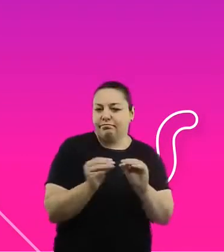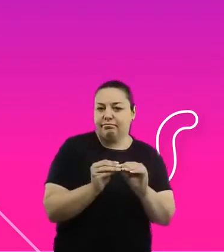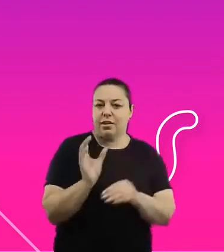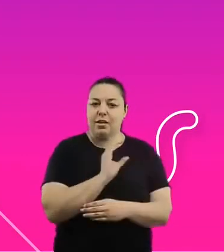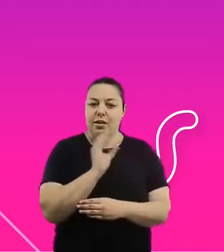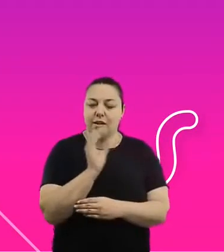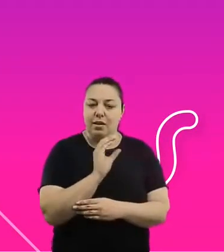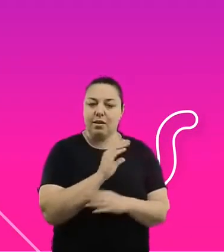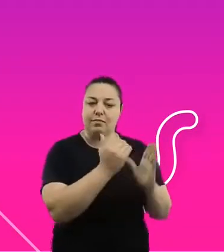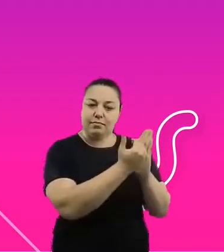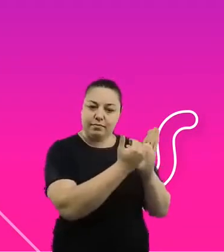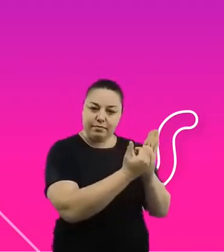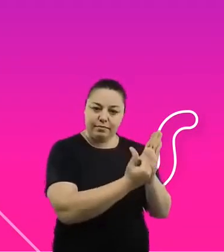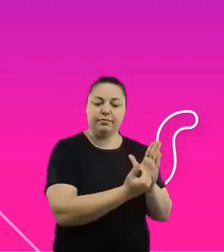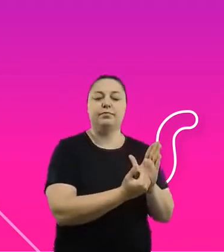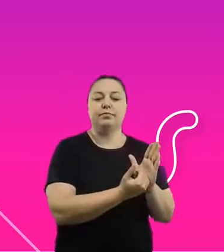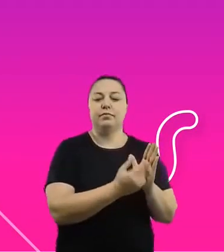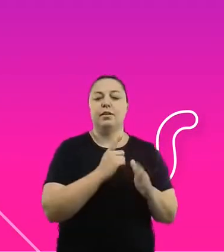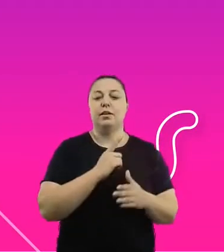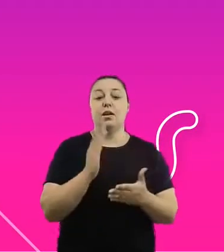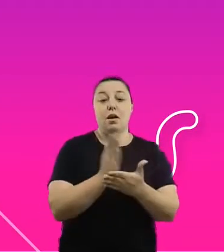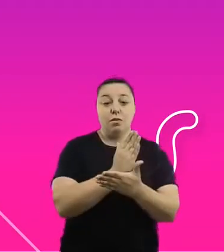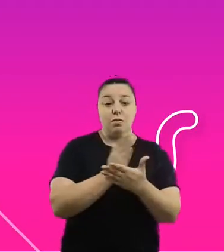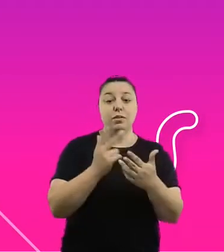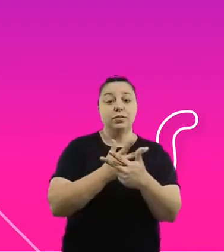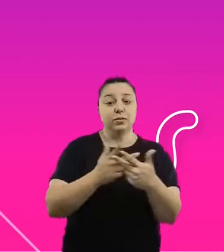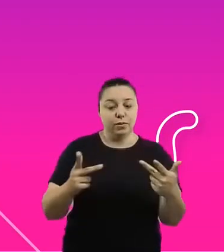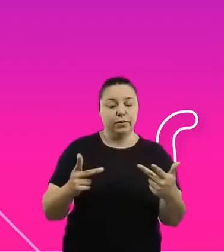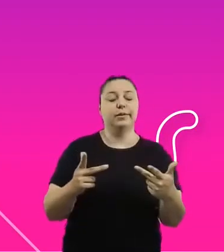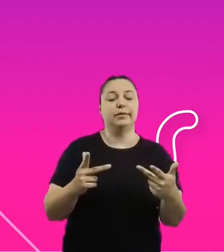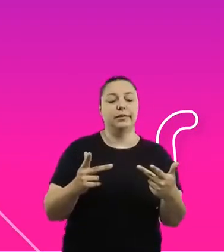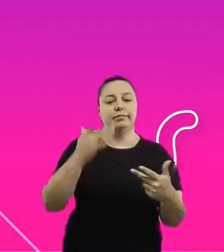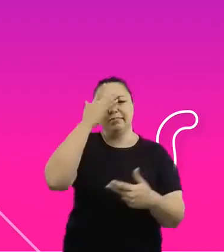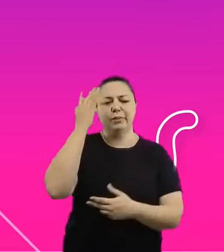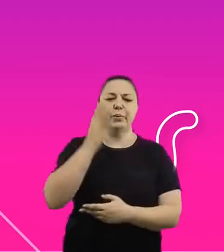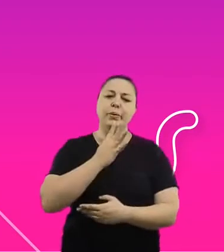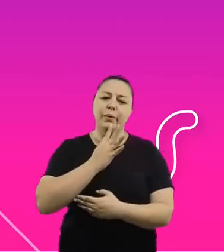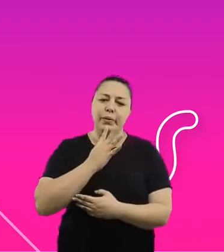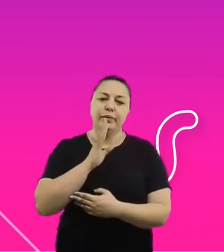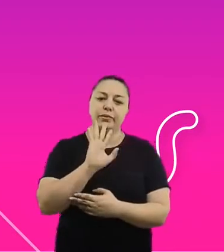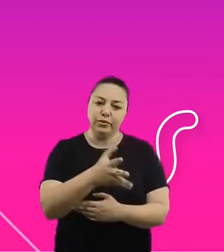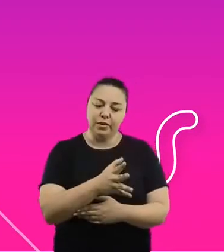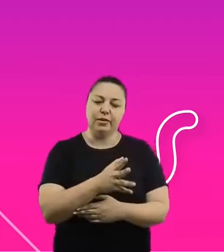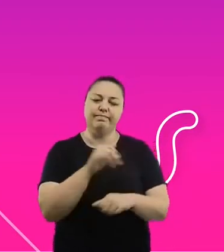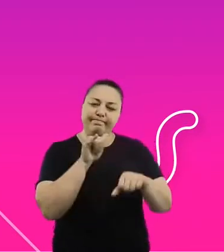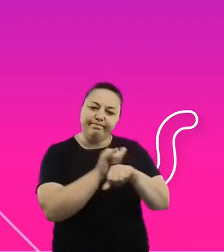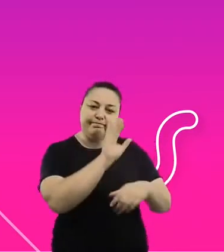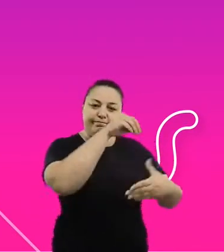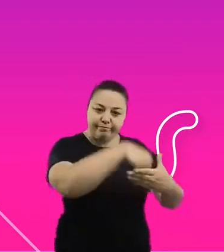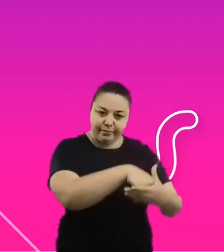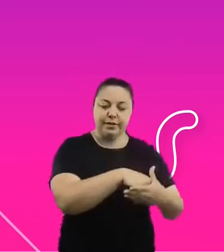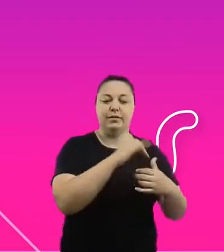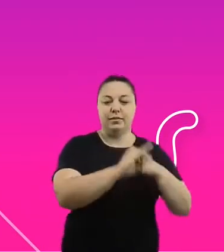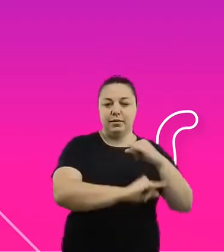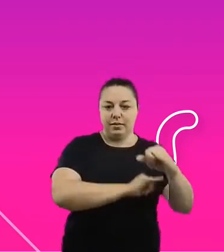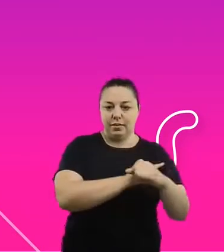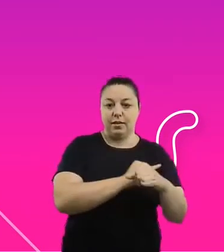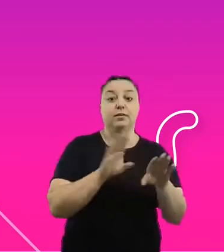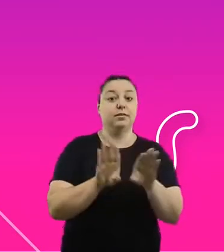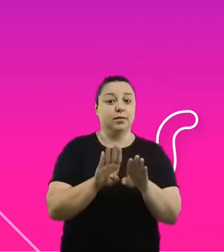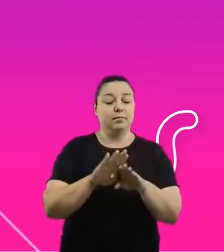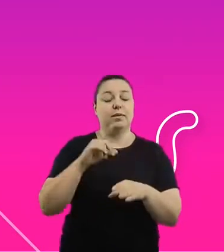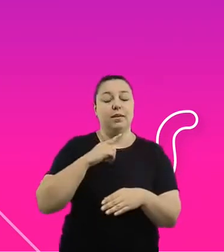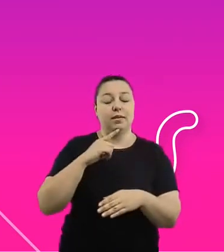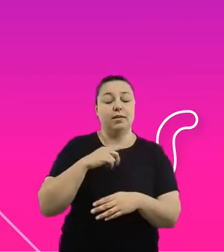casos populares aí de fraude e golpes na internet, aí, e também falar sobre 5 tendências que estão acontecendo hoje,